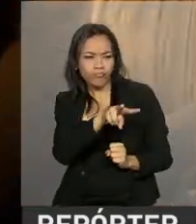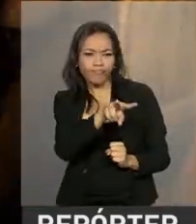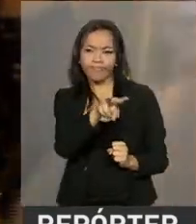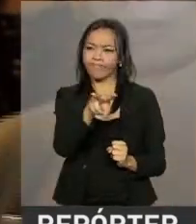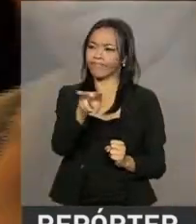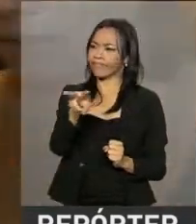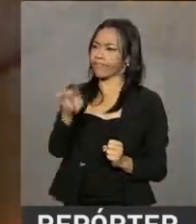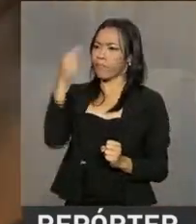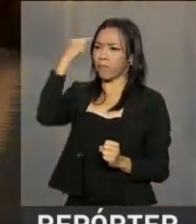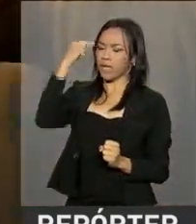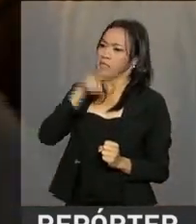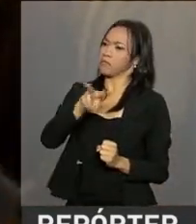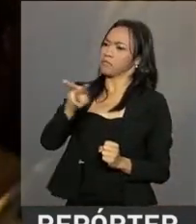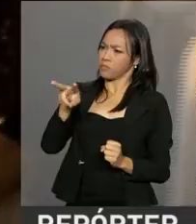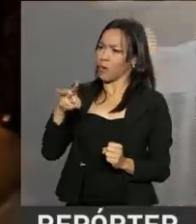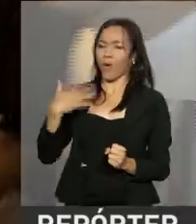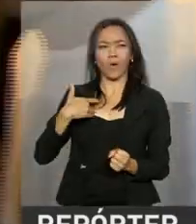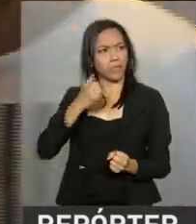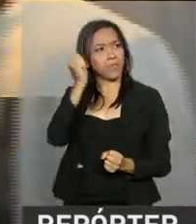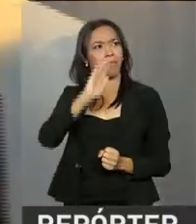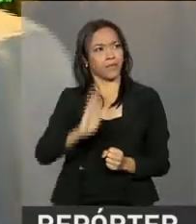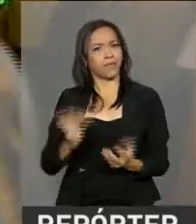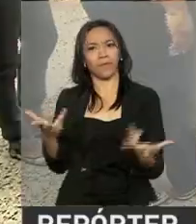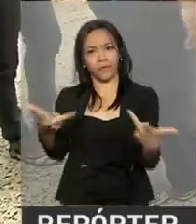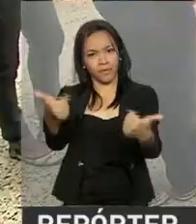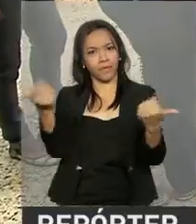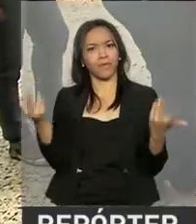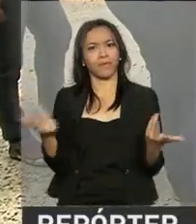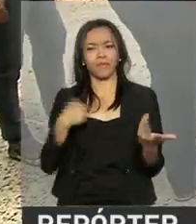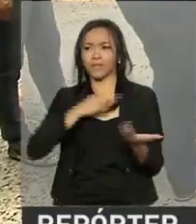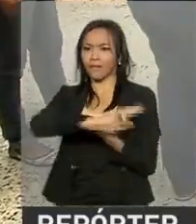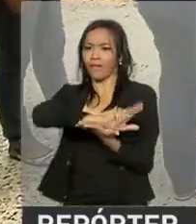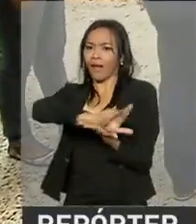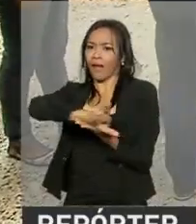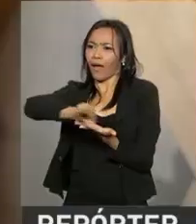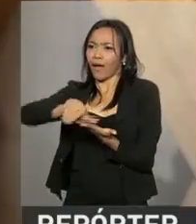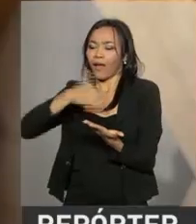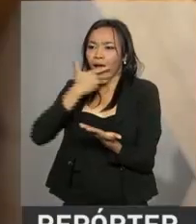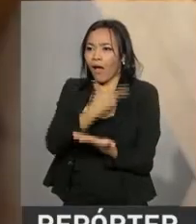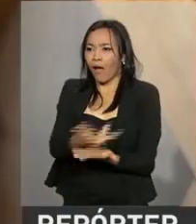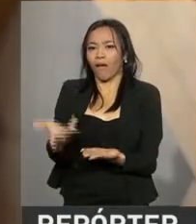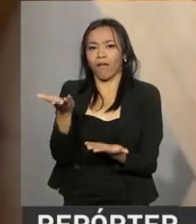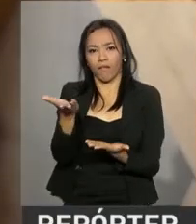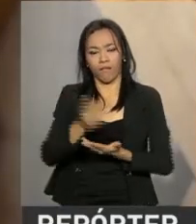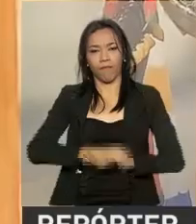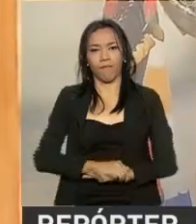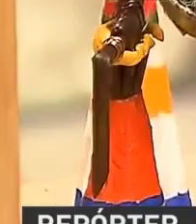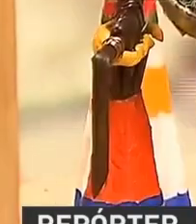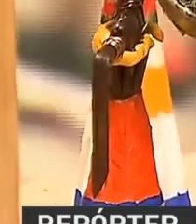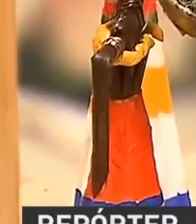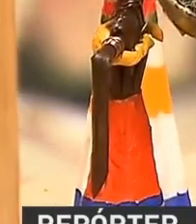se penso nossa eu acho meu país um país maravilhoso tem muita coisa incrível por aqui